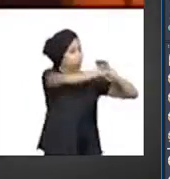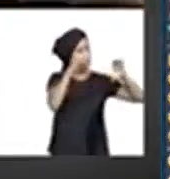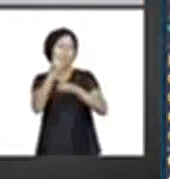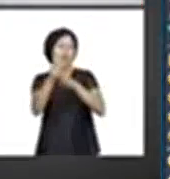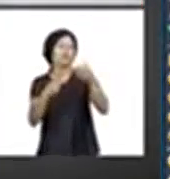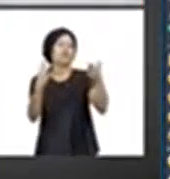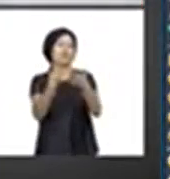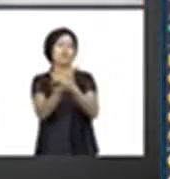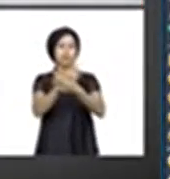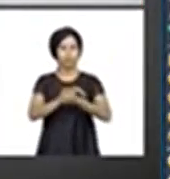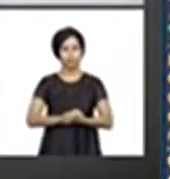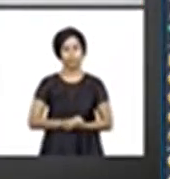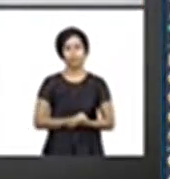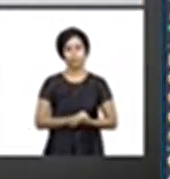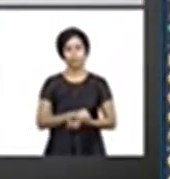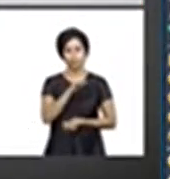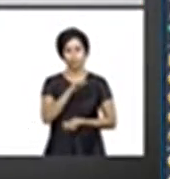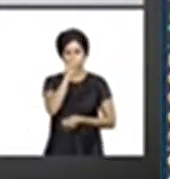comprometer a detonação.